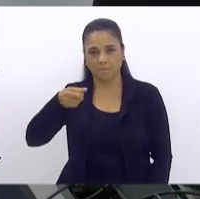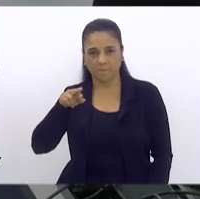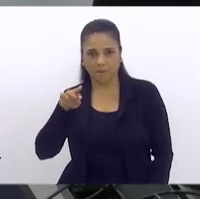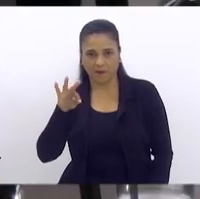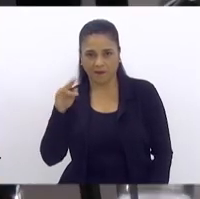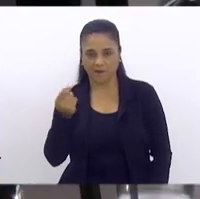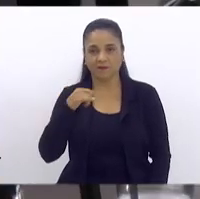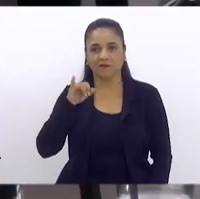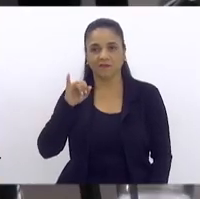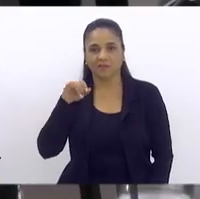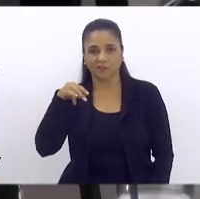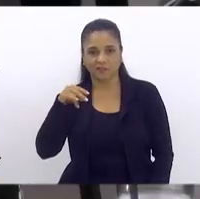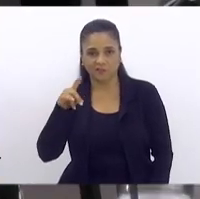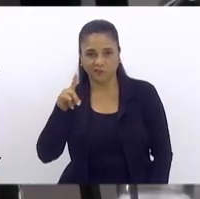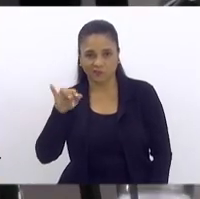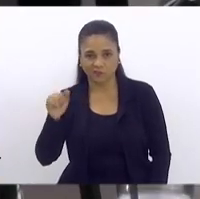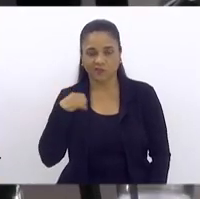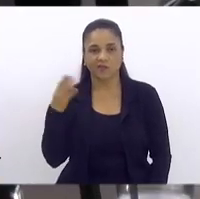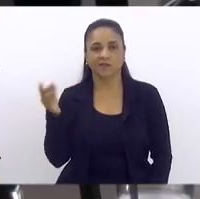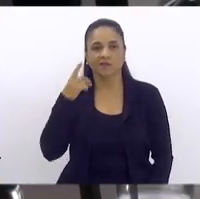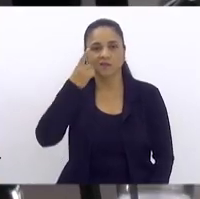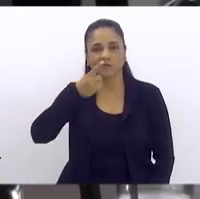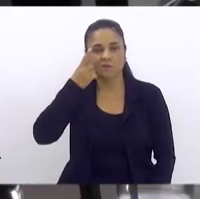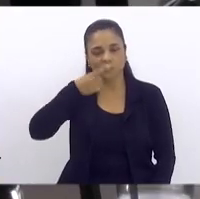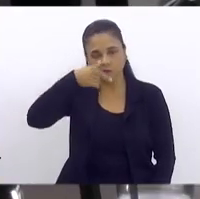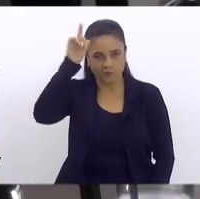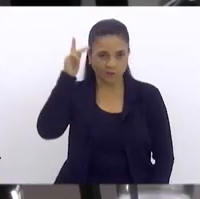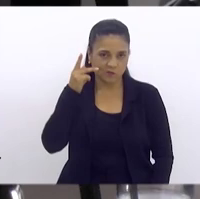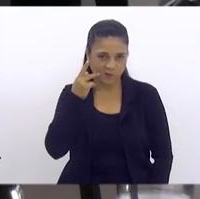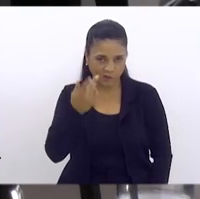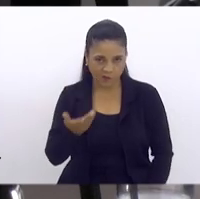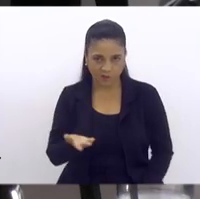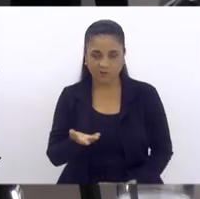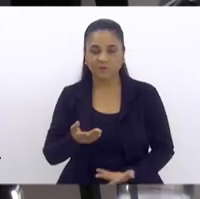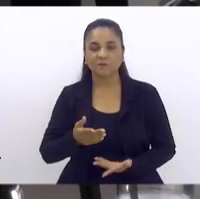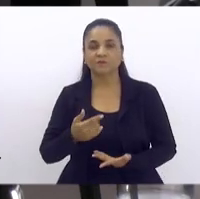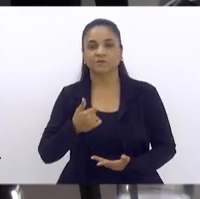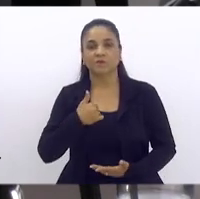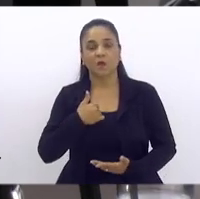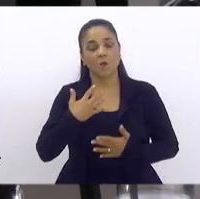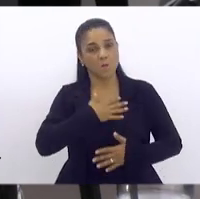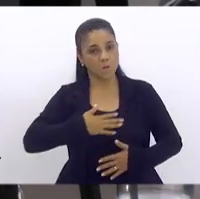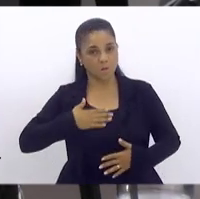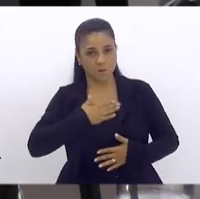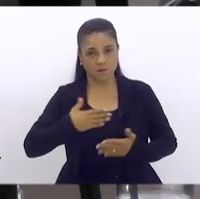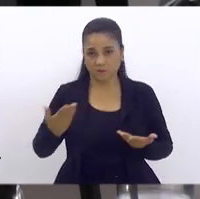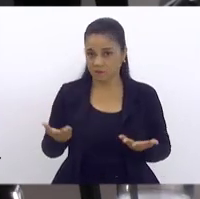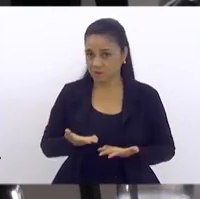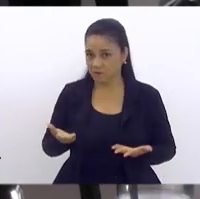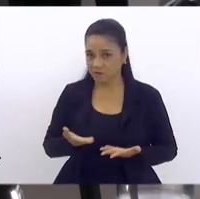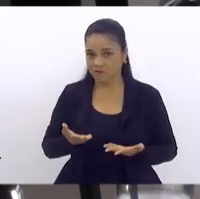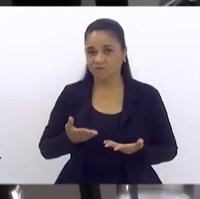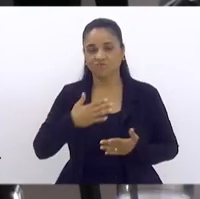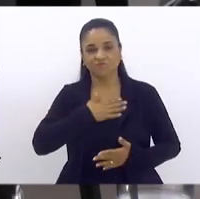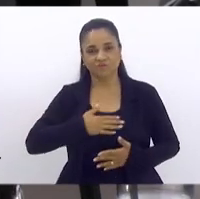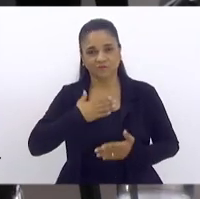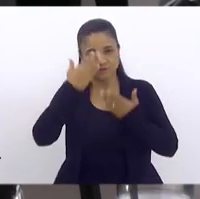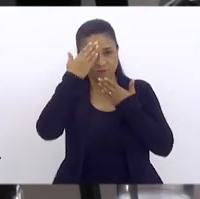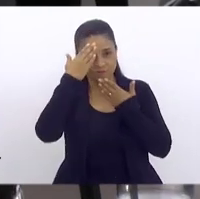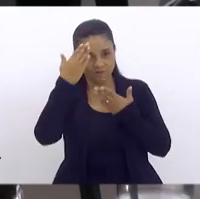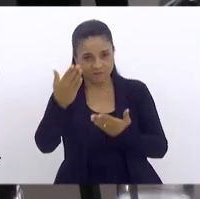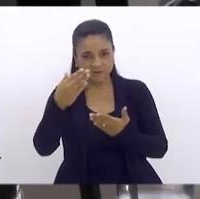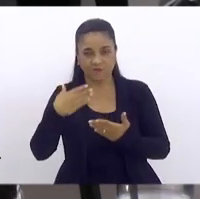Rocha, Índia Armelau, cumprimentar também o deputado Luiz Paulo. Para mim é um prazer estar aqui, então gostaria também de agradecer